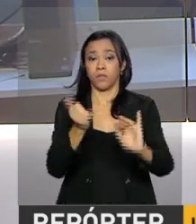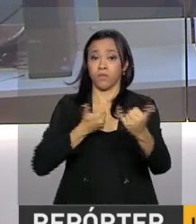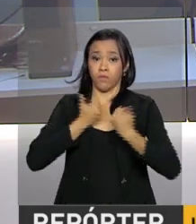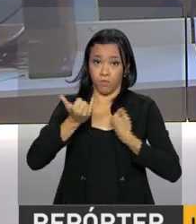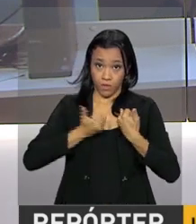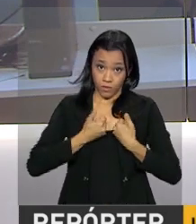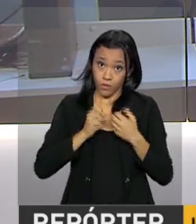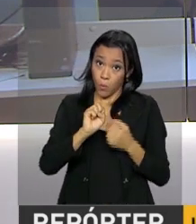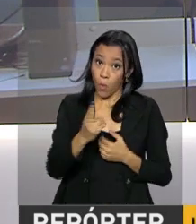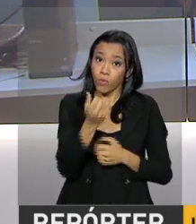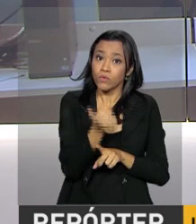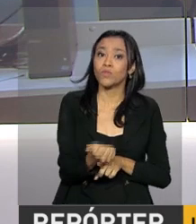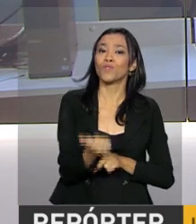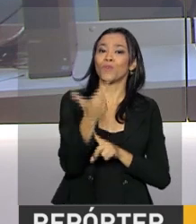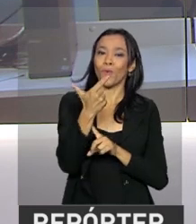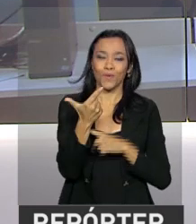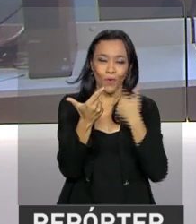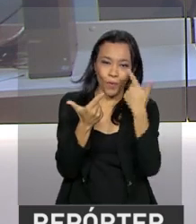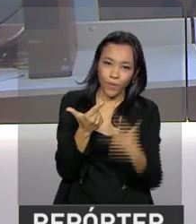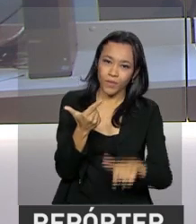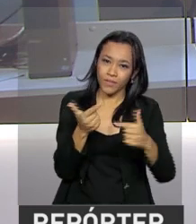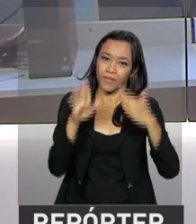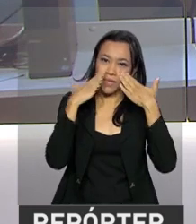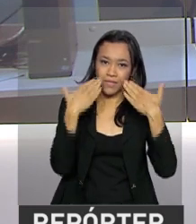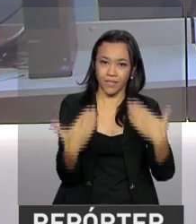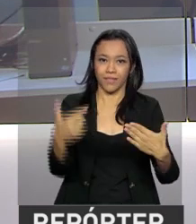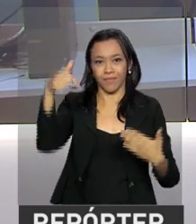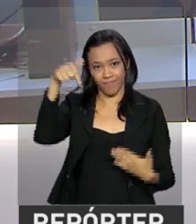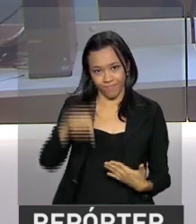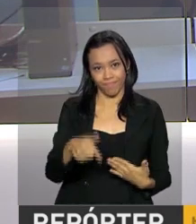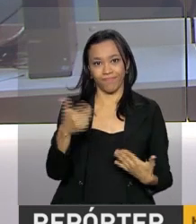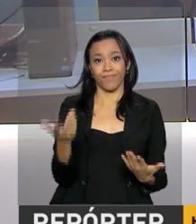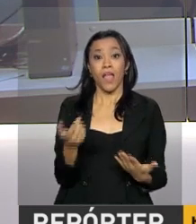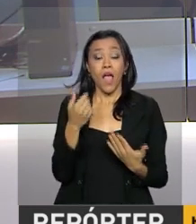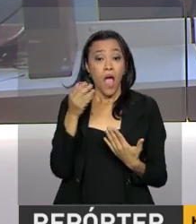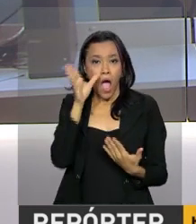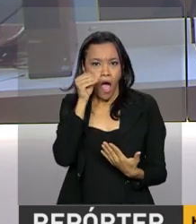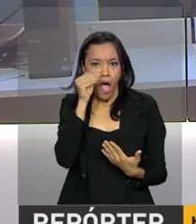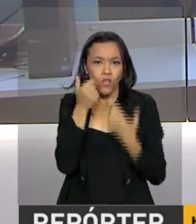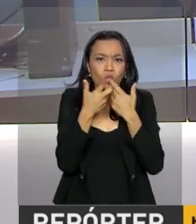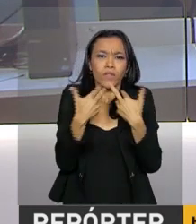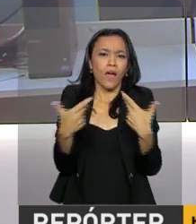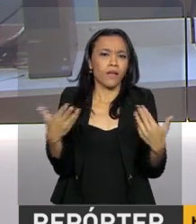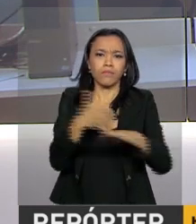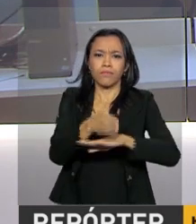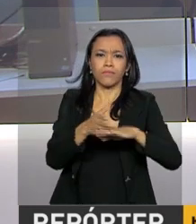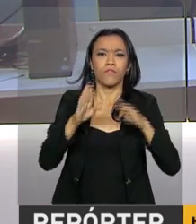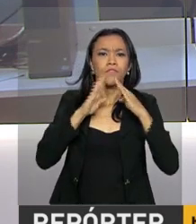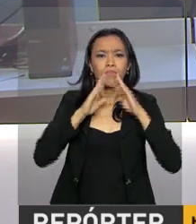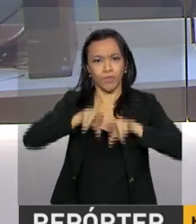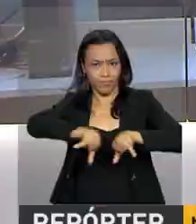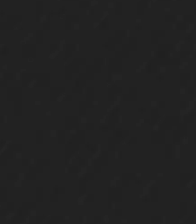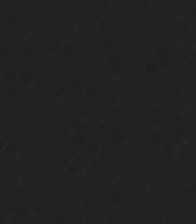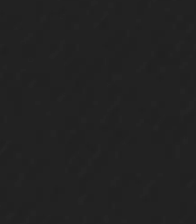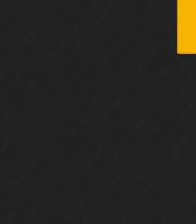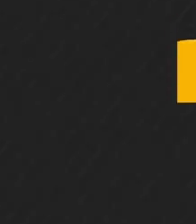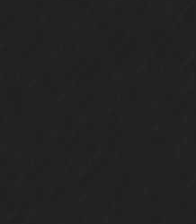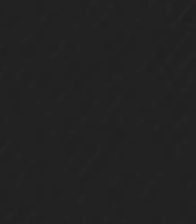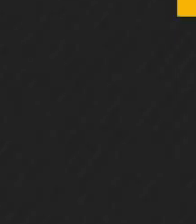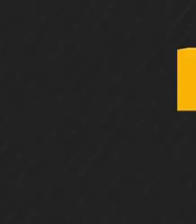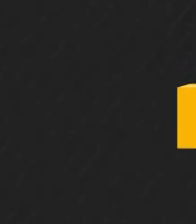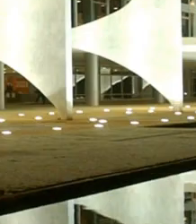informações ou ao meio-dia na próxima edição do repórter NBR acompanhe também as novidades em nossas redes